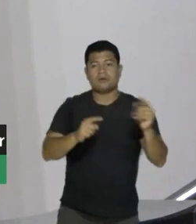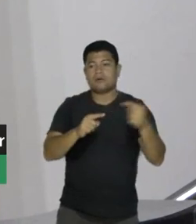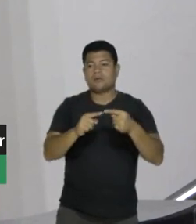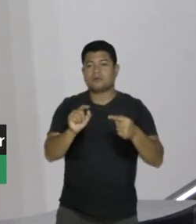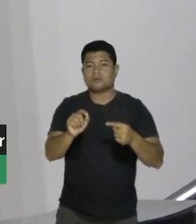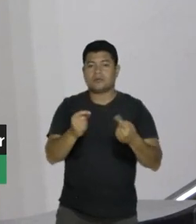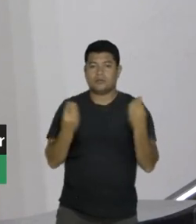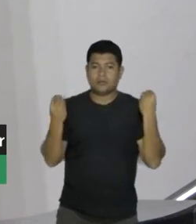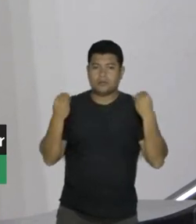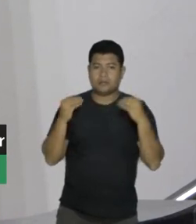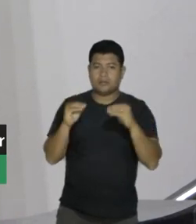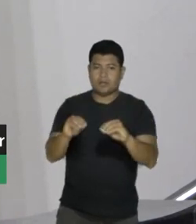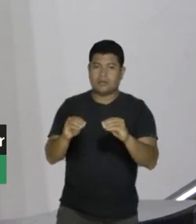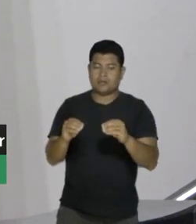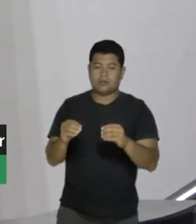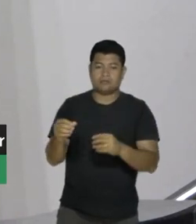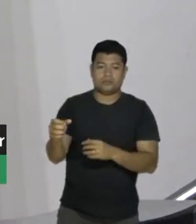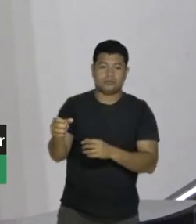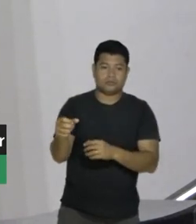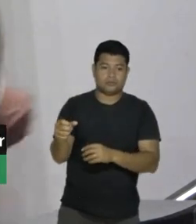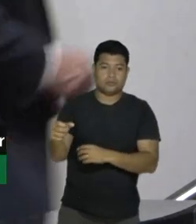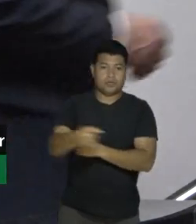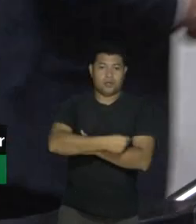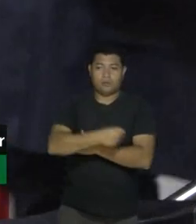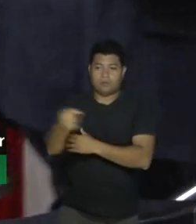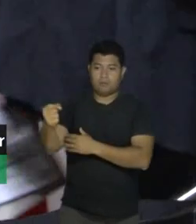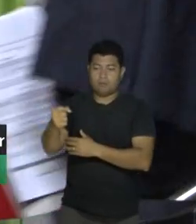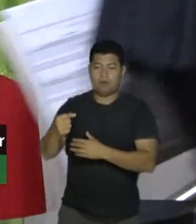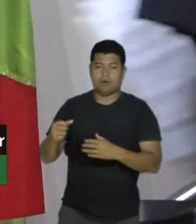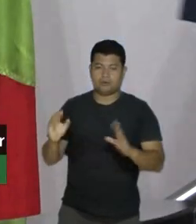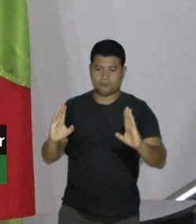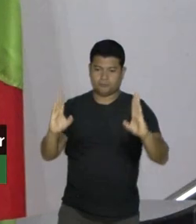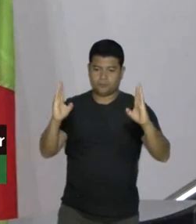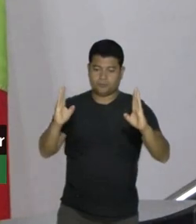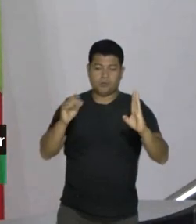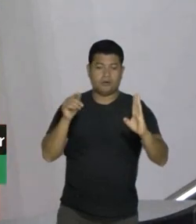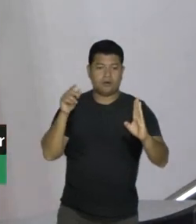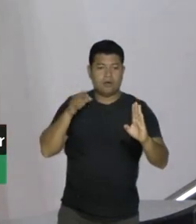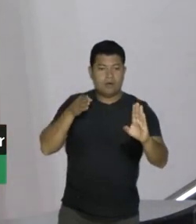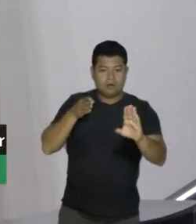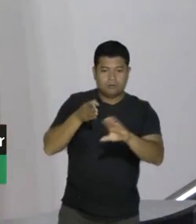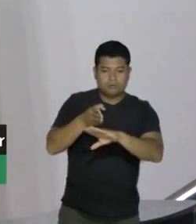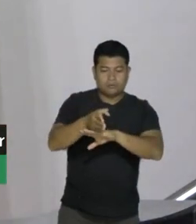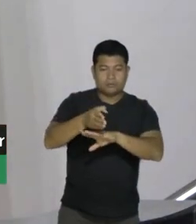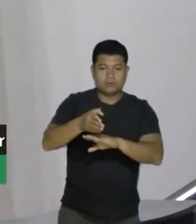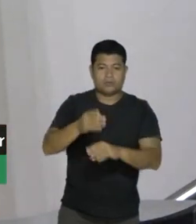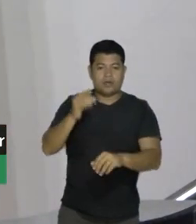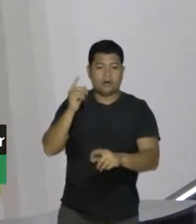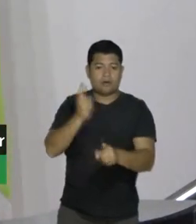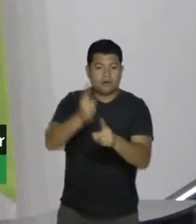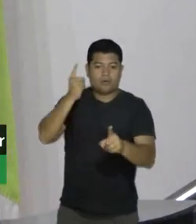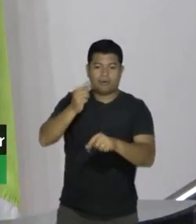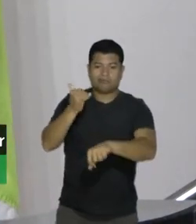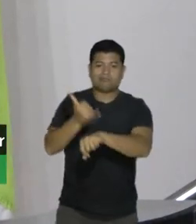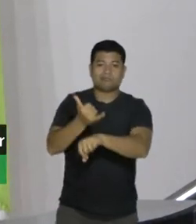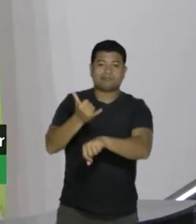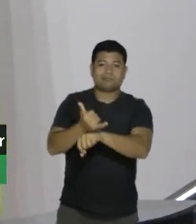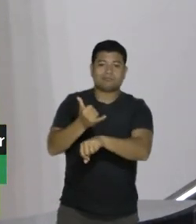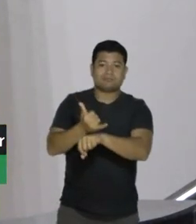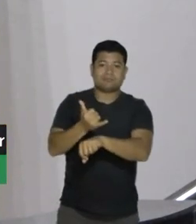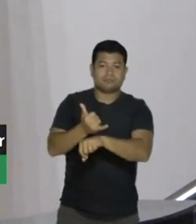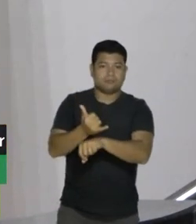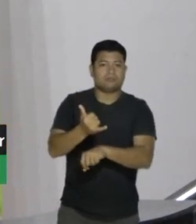de portas com detectores de metal na entrada as escolas estaduais